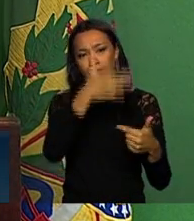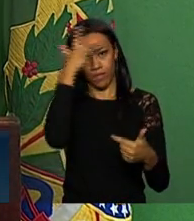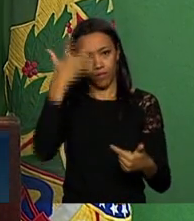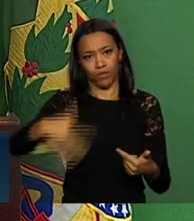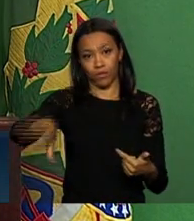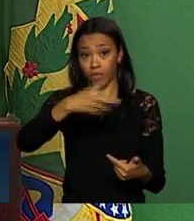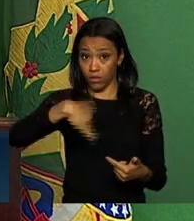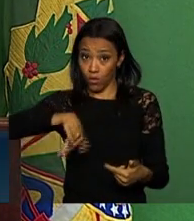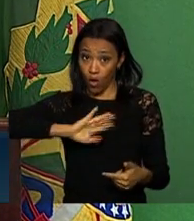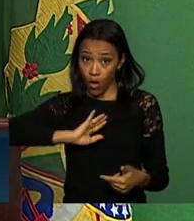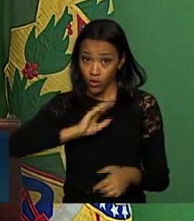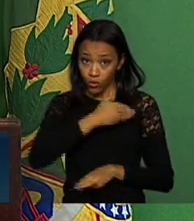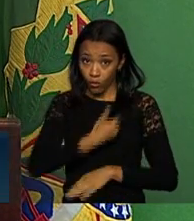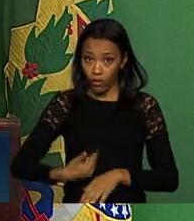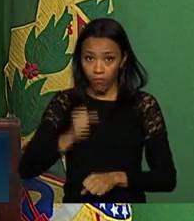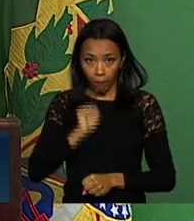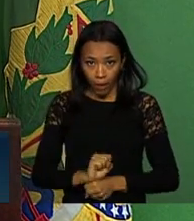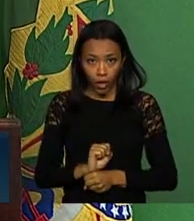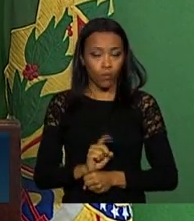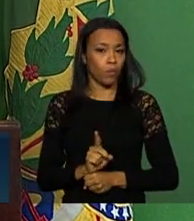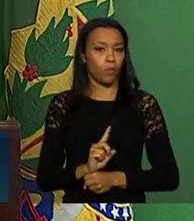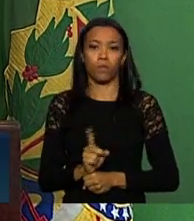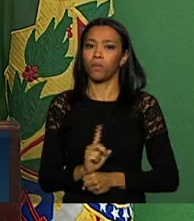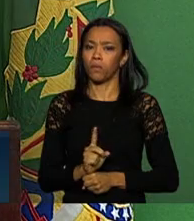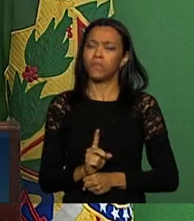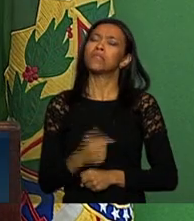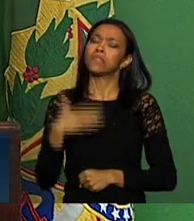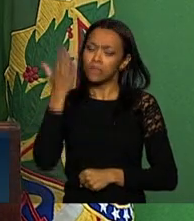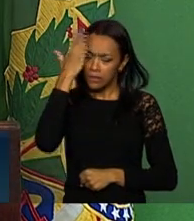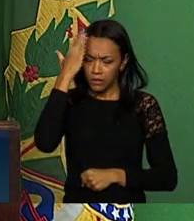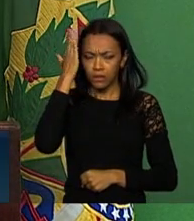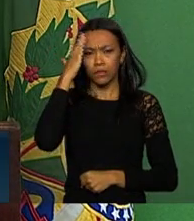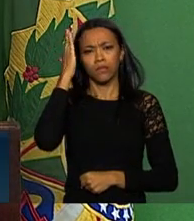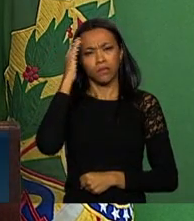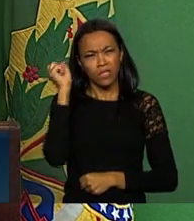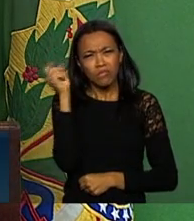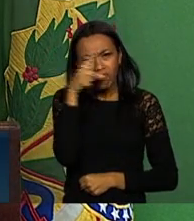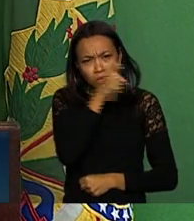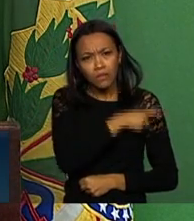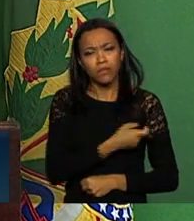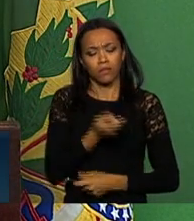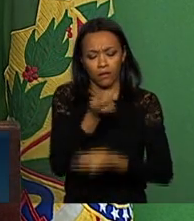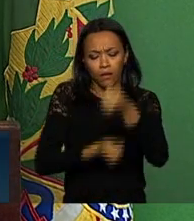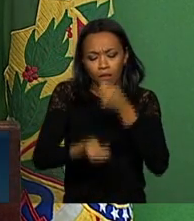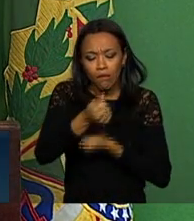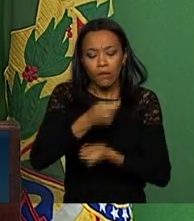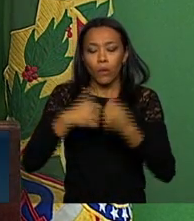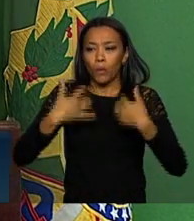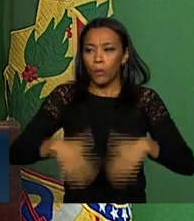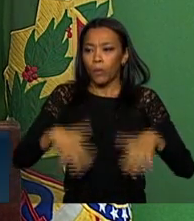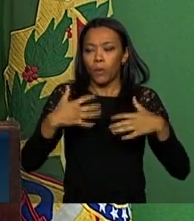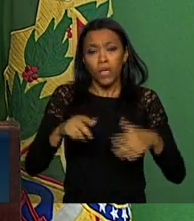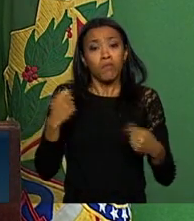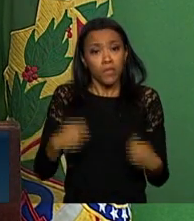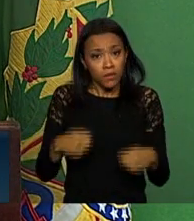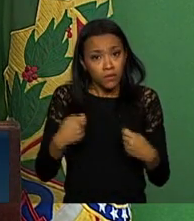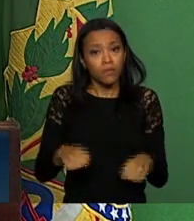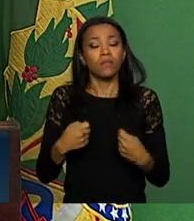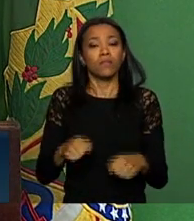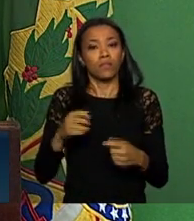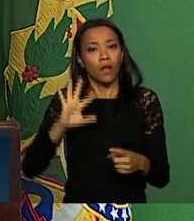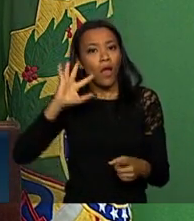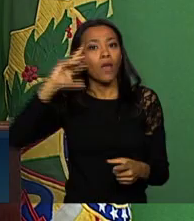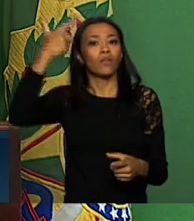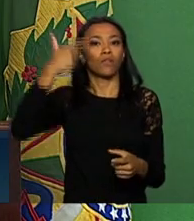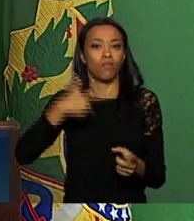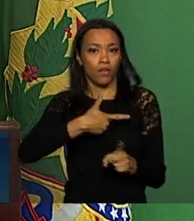parados repito sabemos que existem dificuldades econômicas que devem ser superadas para que o país